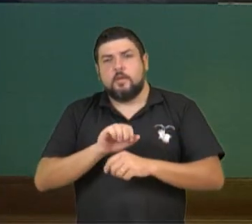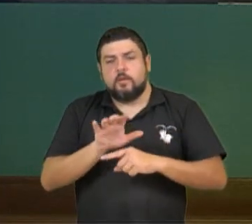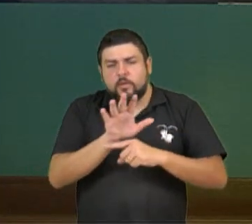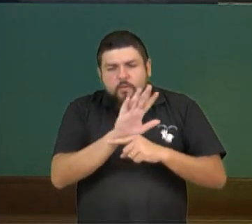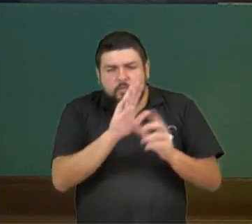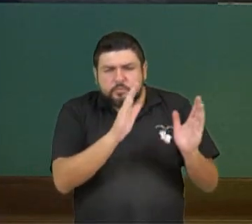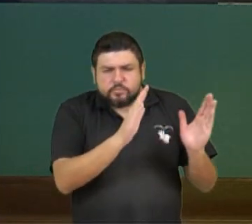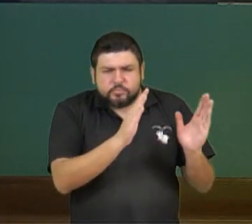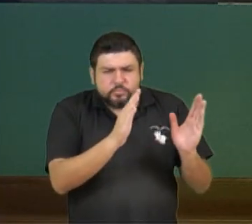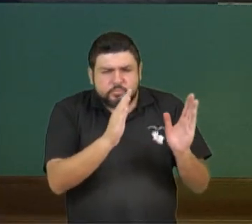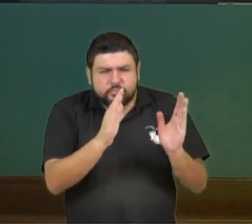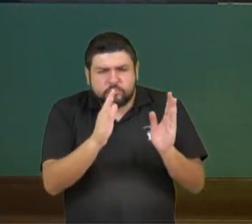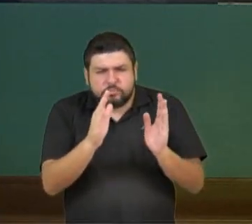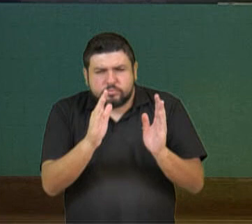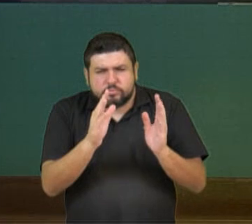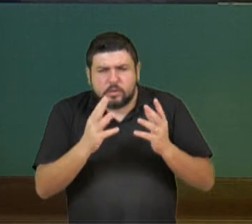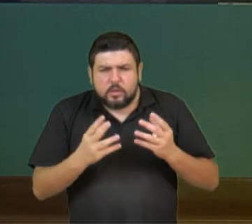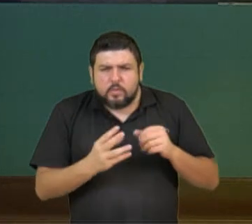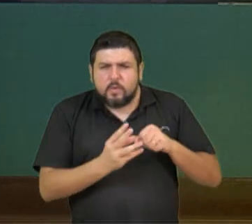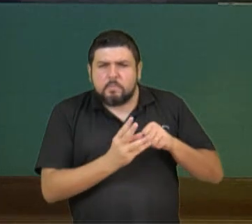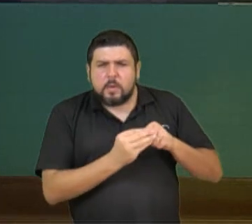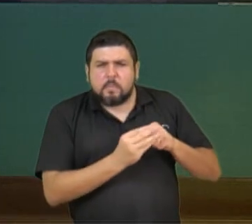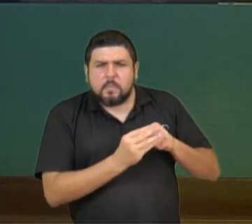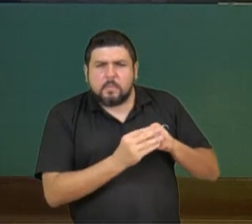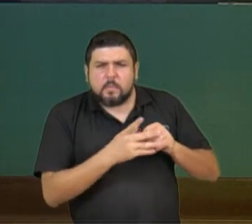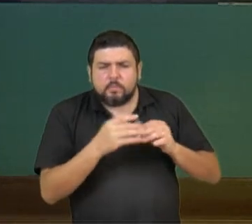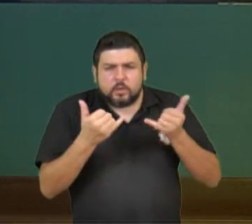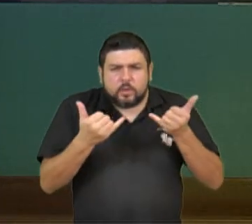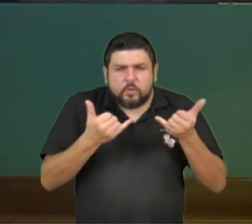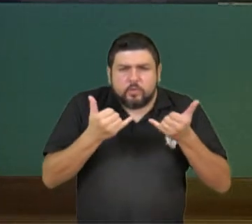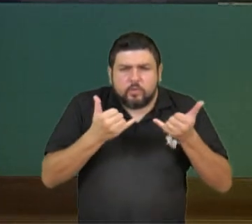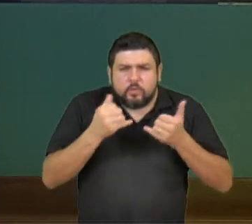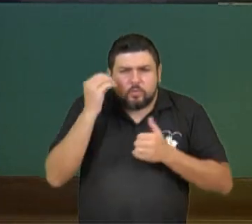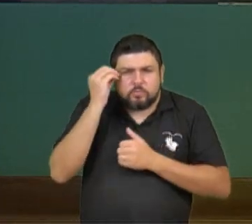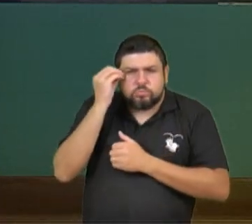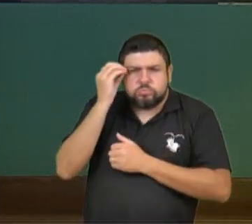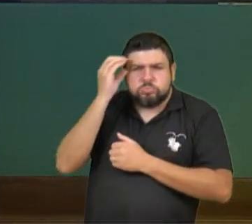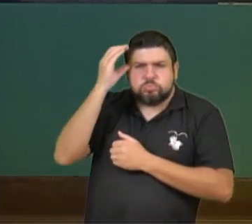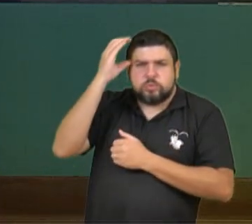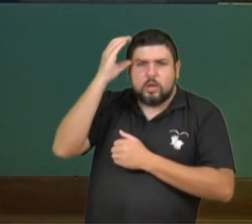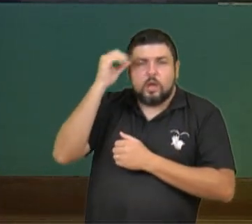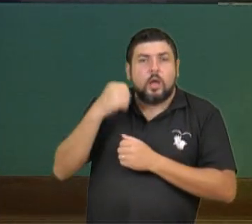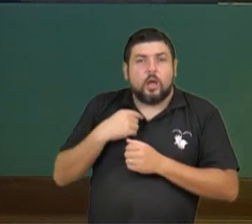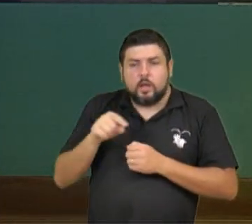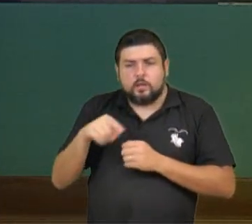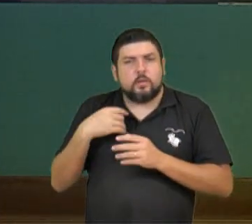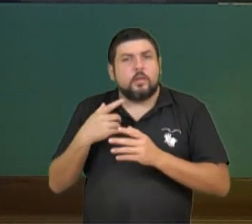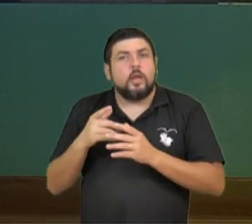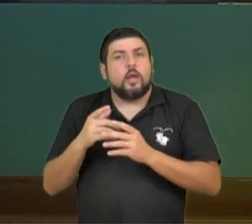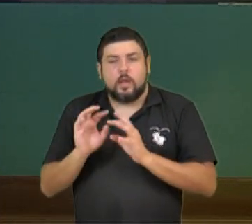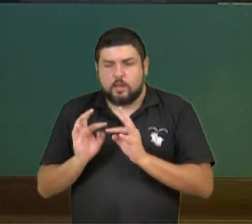aldeia global, nos dando essa impressão que essa era da informação e tecnologia torna